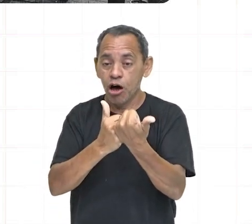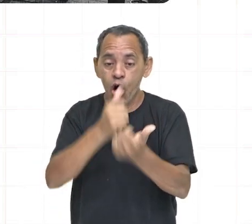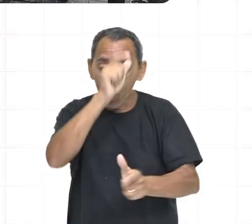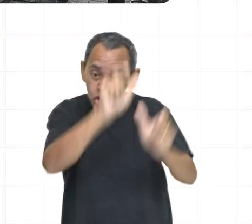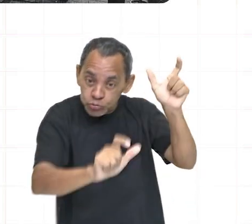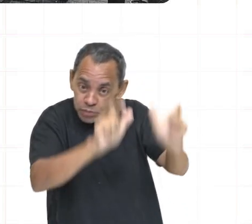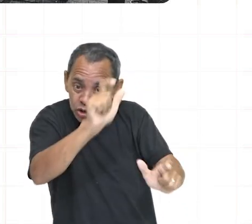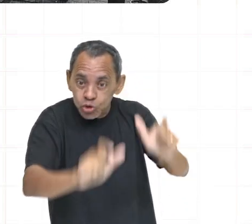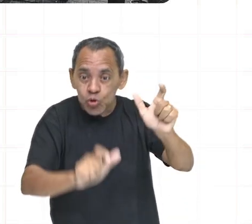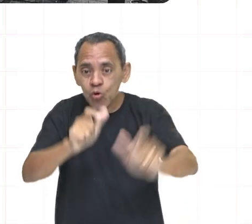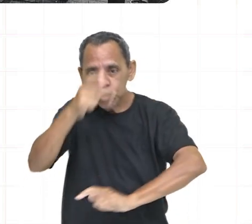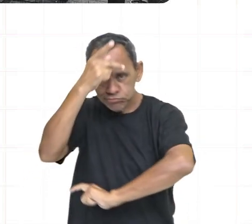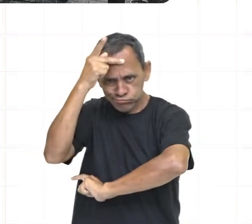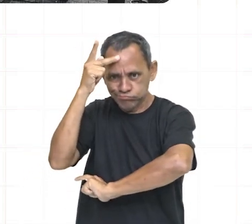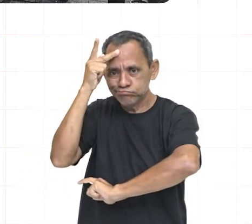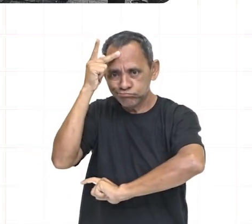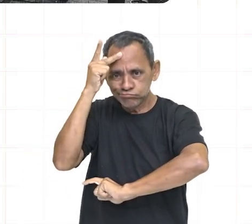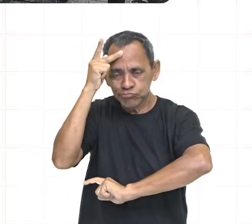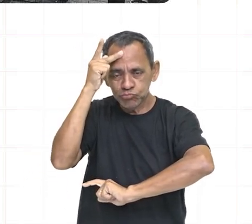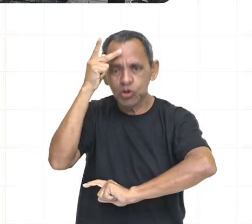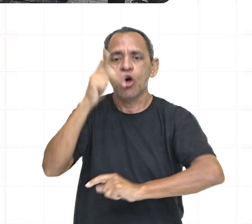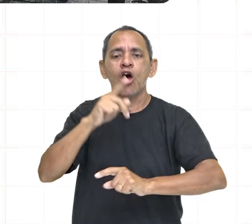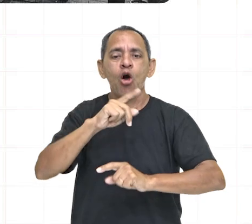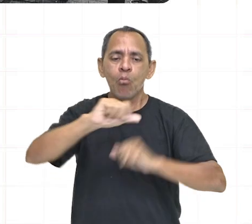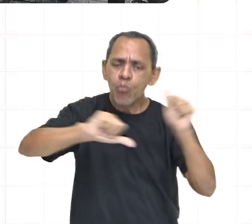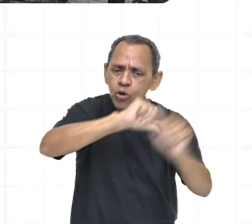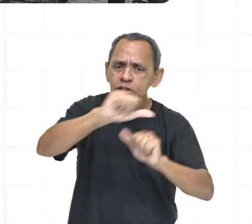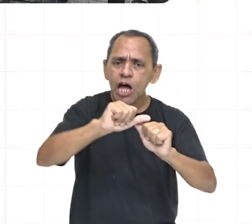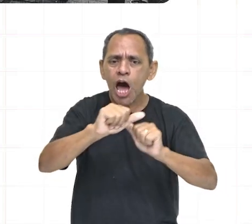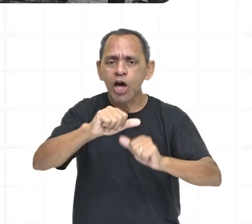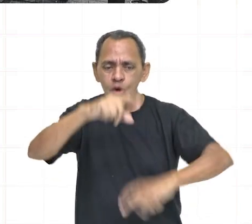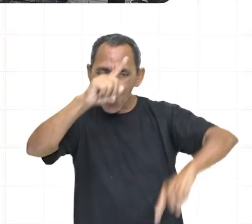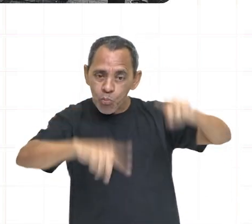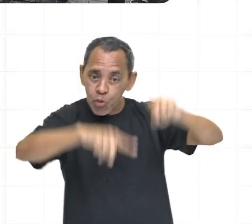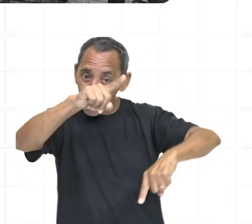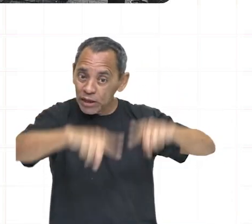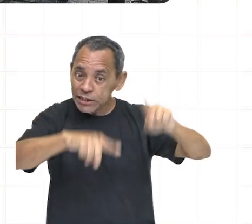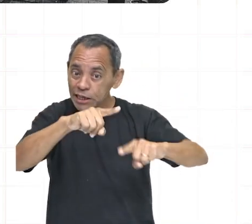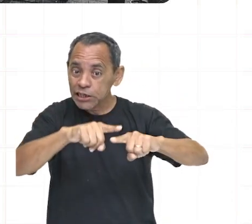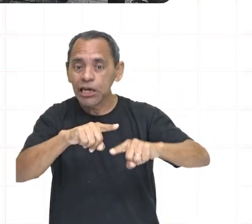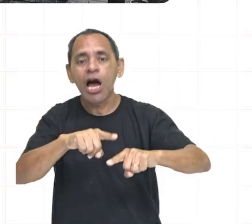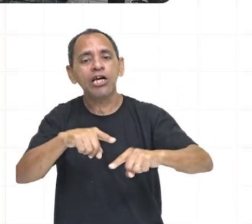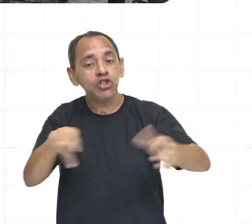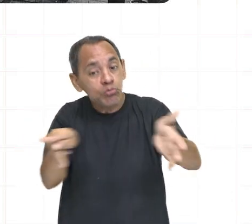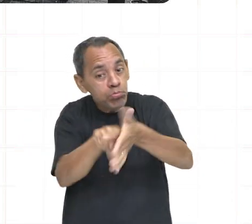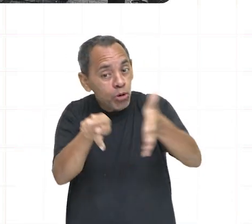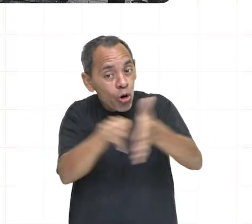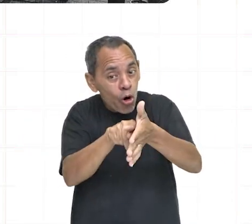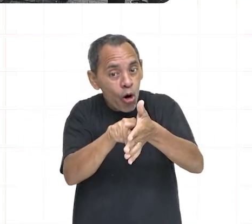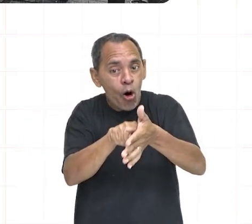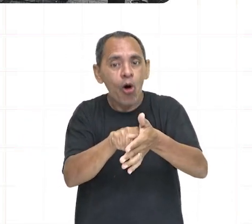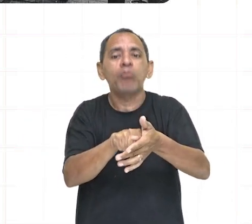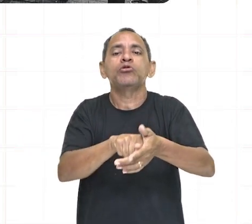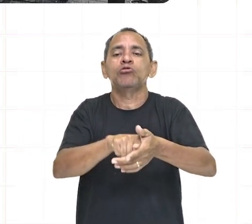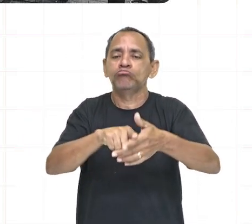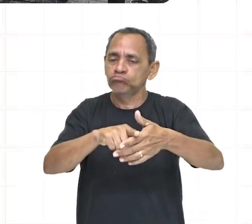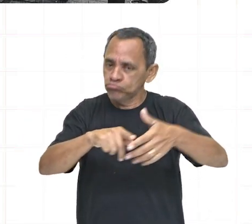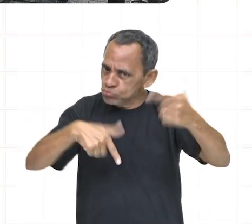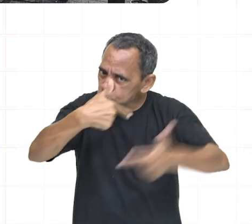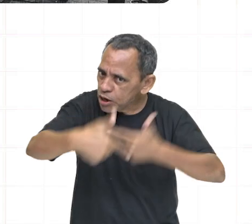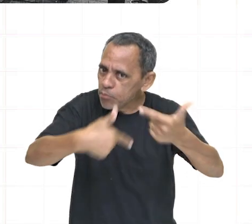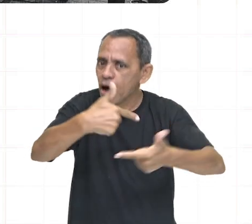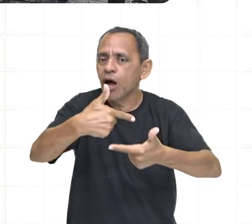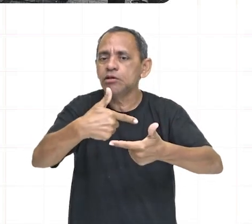por máquinas. Todos os trabalhadores? Não. Mas aí, se você procurar informações, você vai ver que algumas